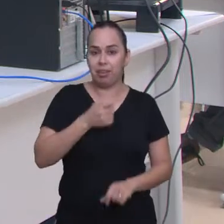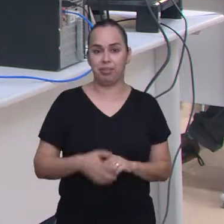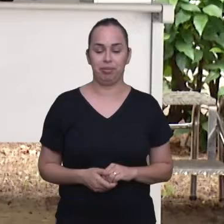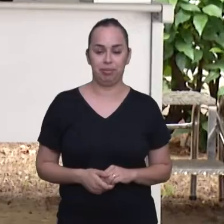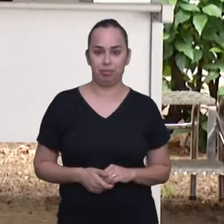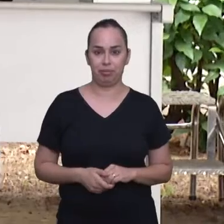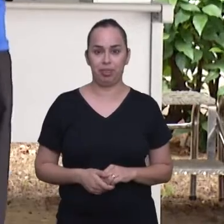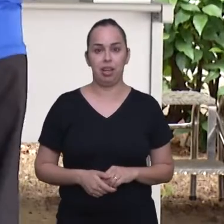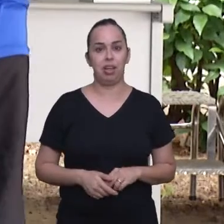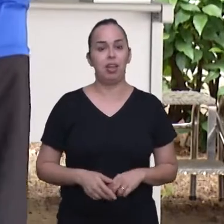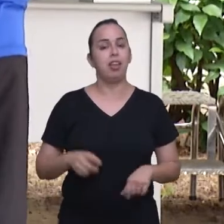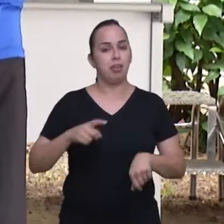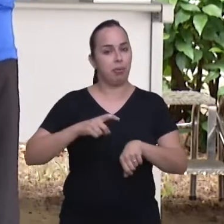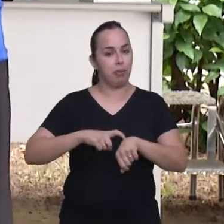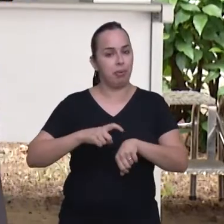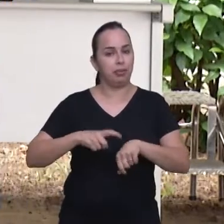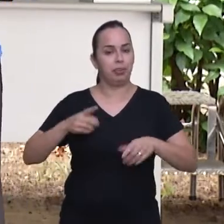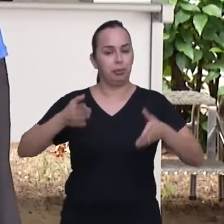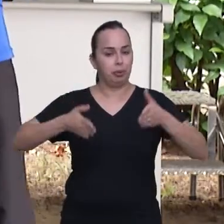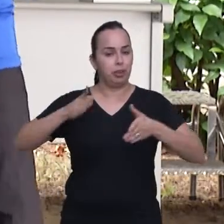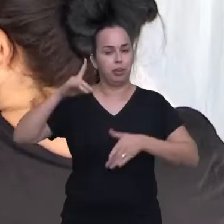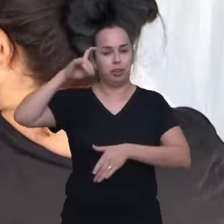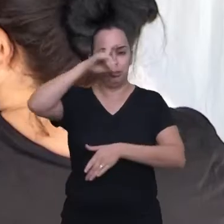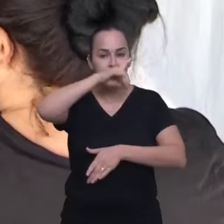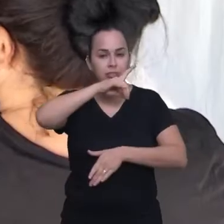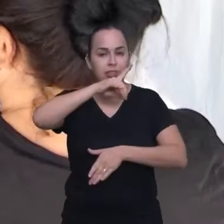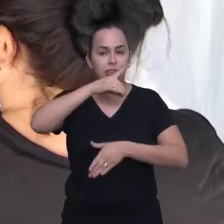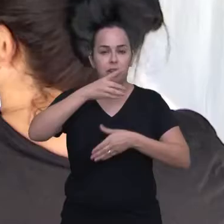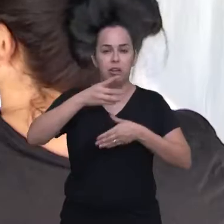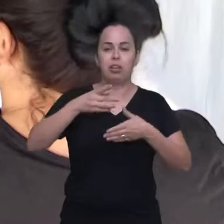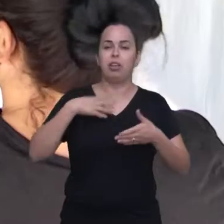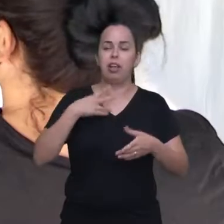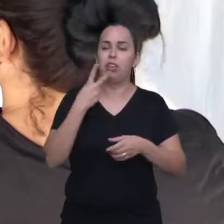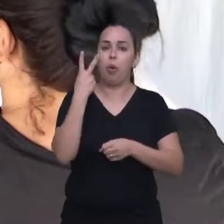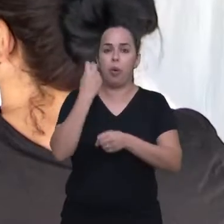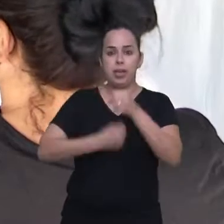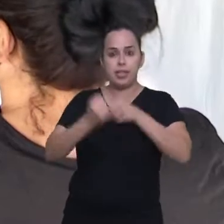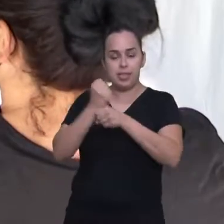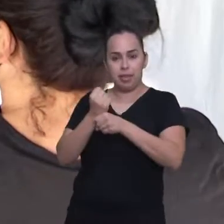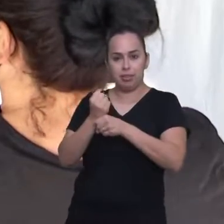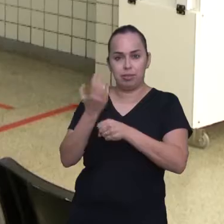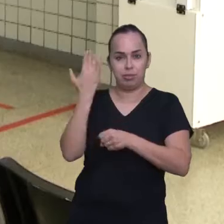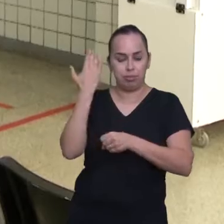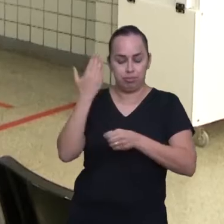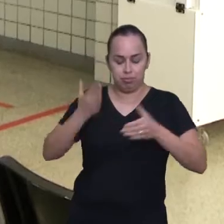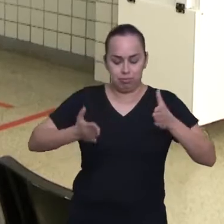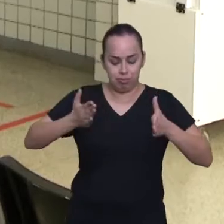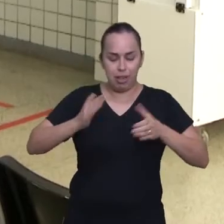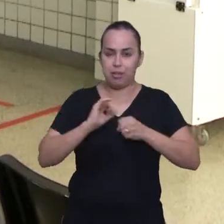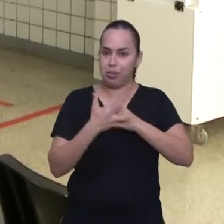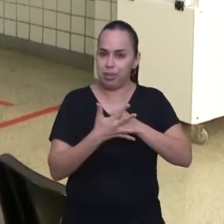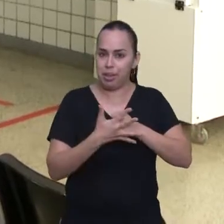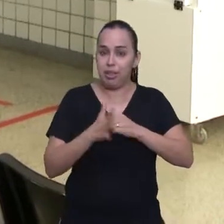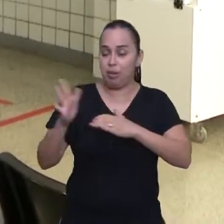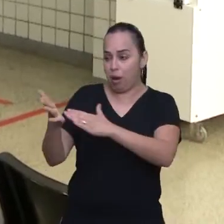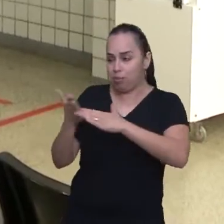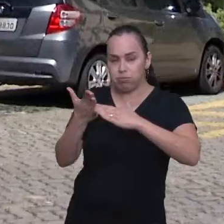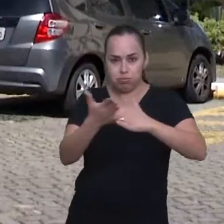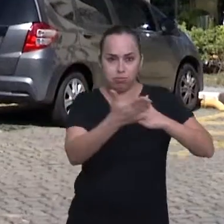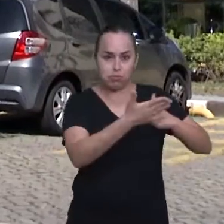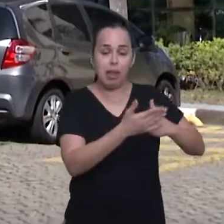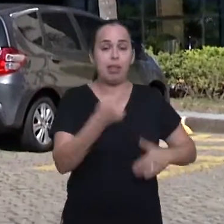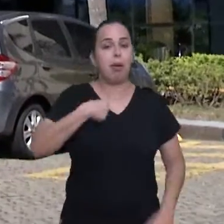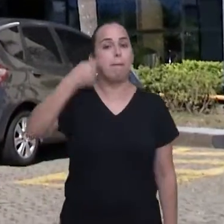reportagem. Em momentos difíceis e de muito estresse, como tem sido os últimos 2 anos de pandemia, qualquer ajuda é